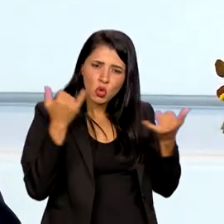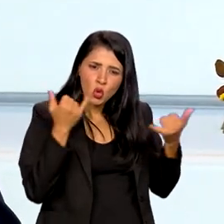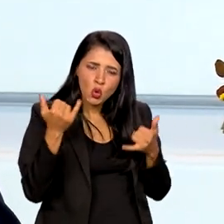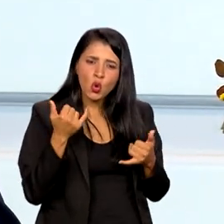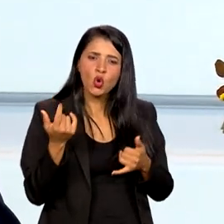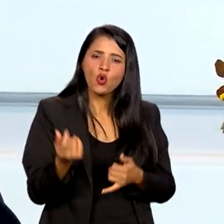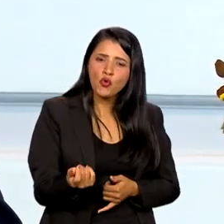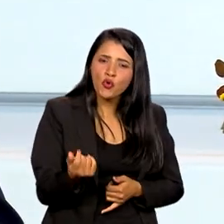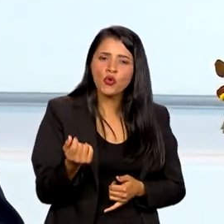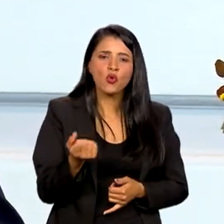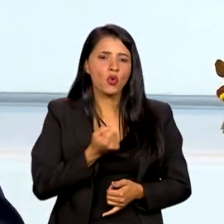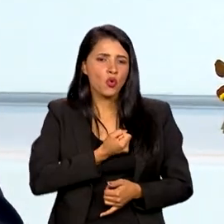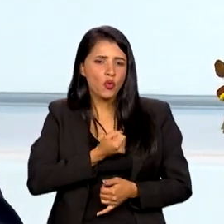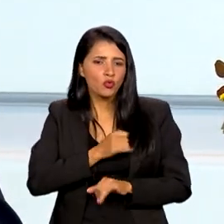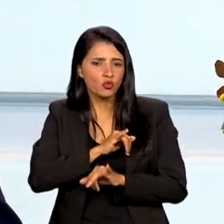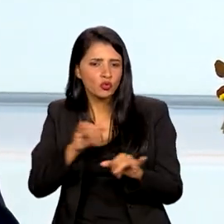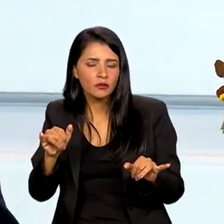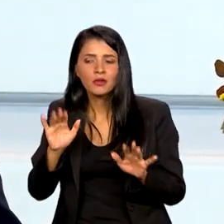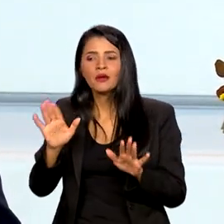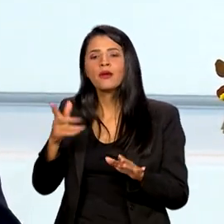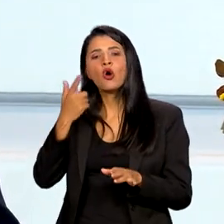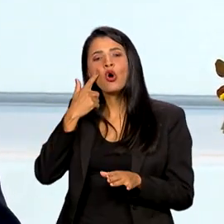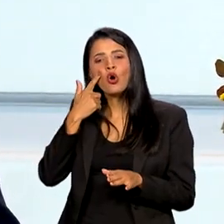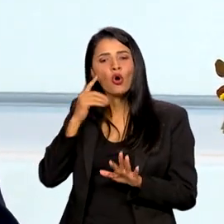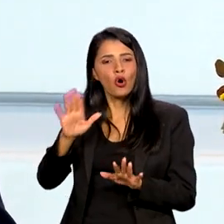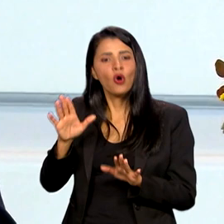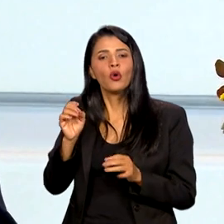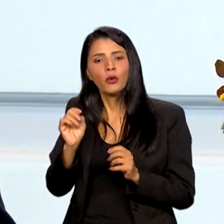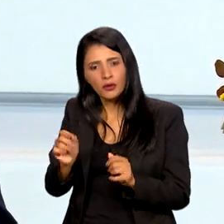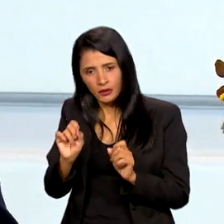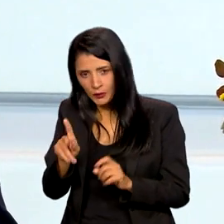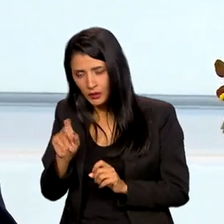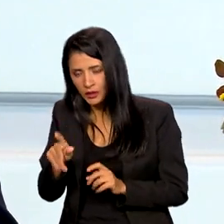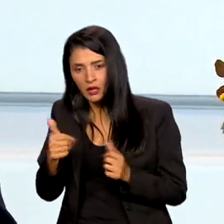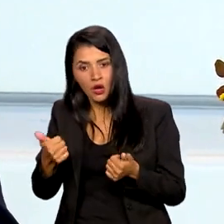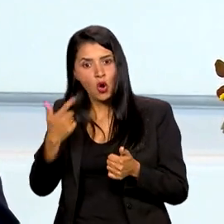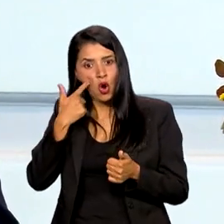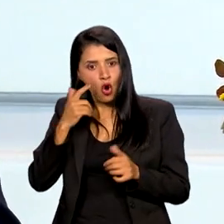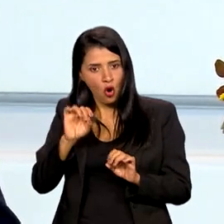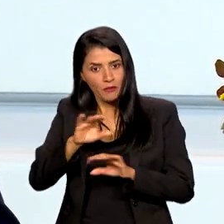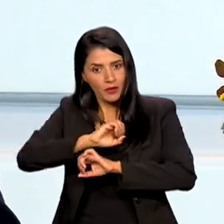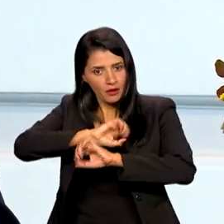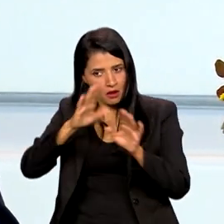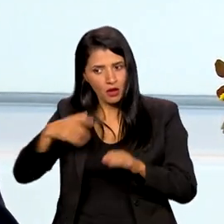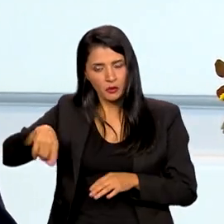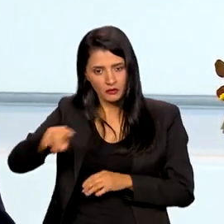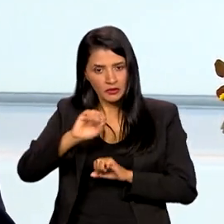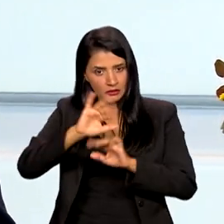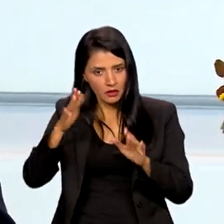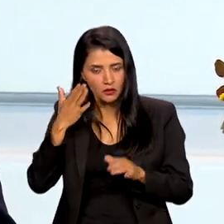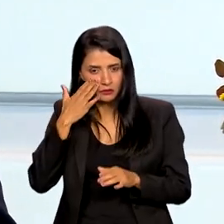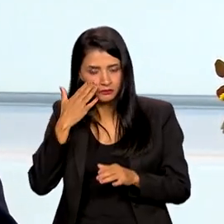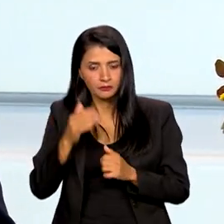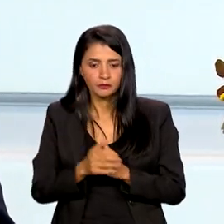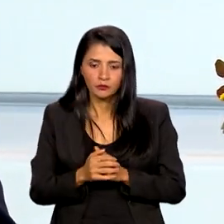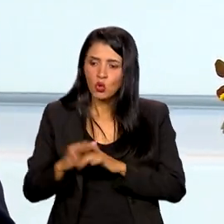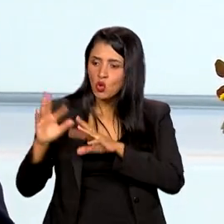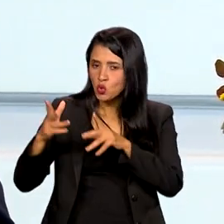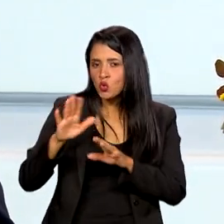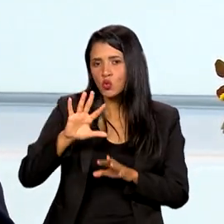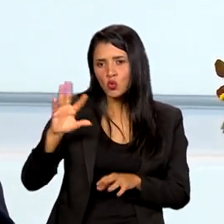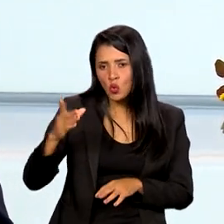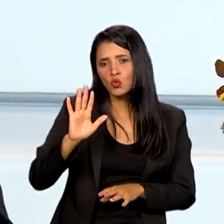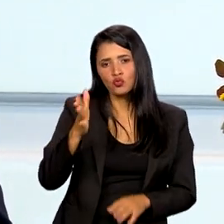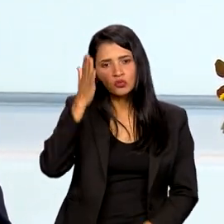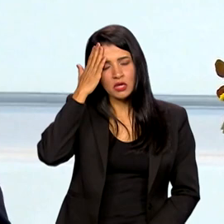falou. Não, mas veja, gente, tá bom. Para ficar muito claro, então, para ficar muito claro. Todo mundo sabe